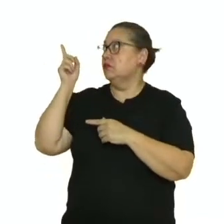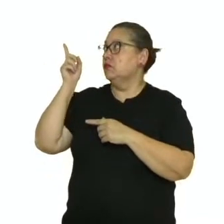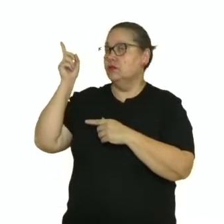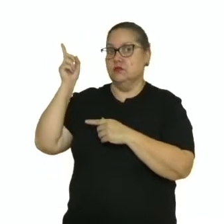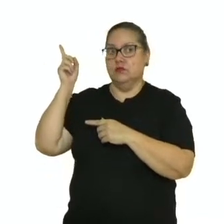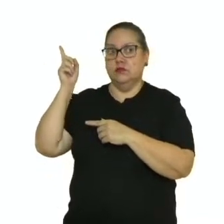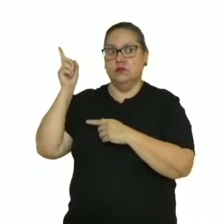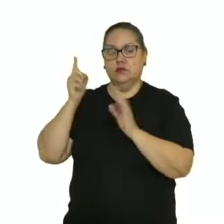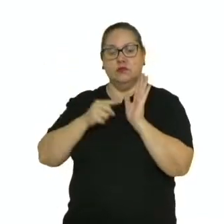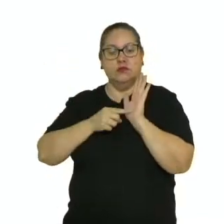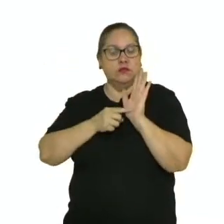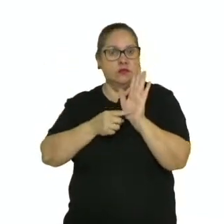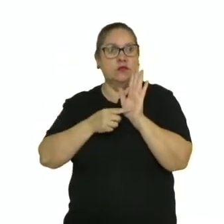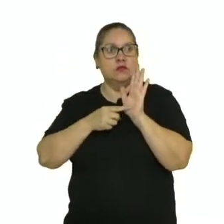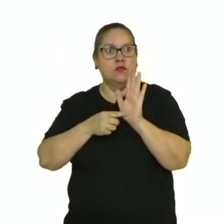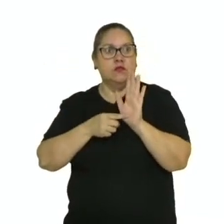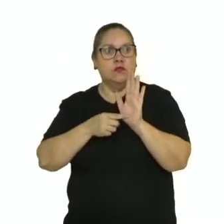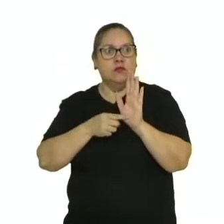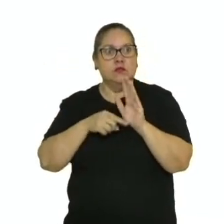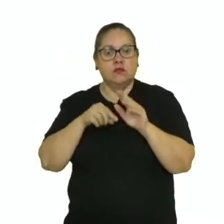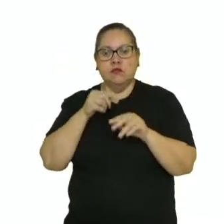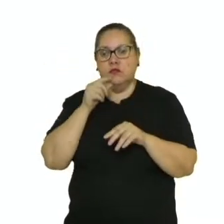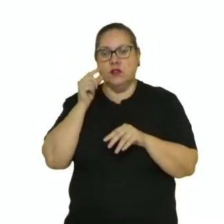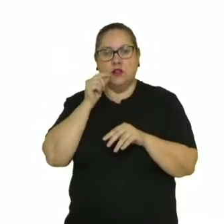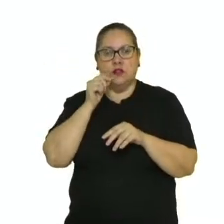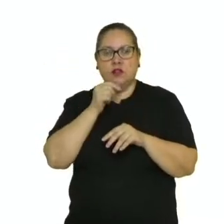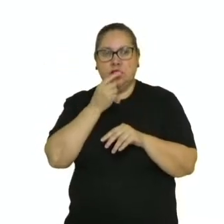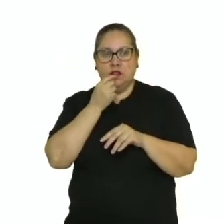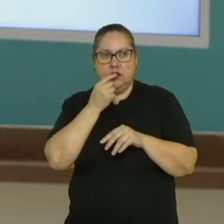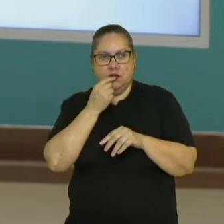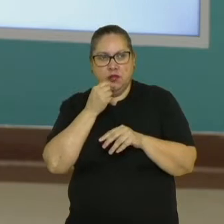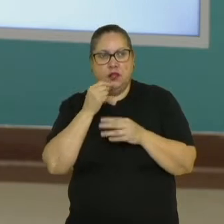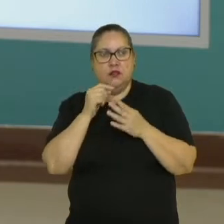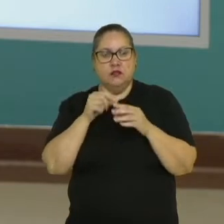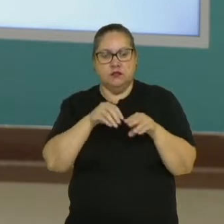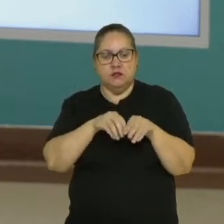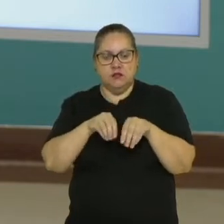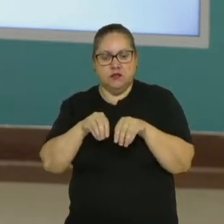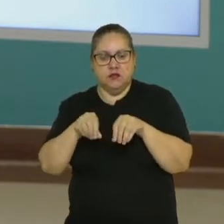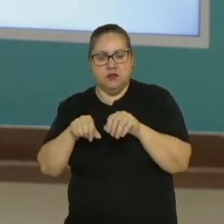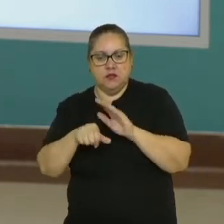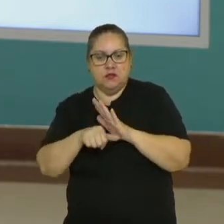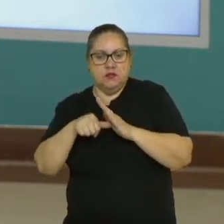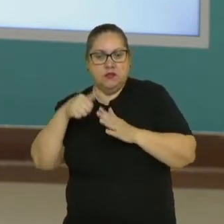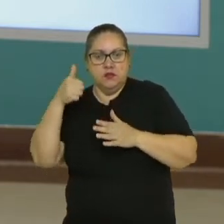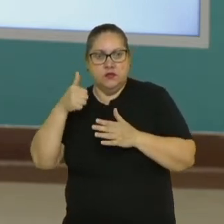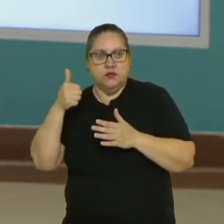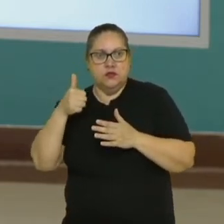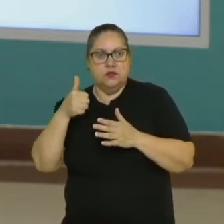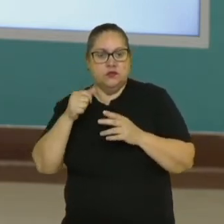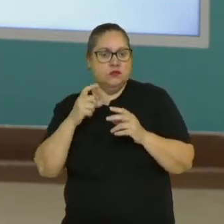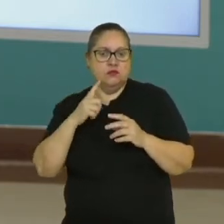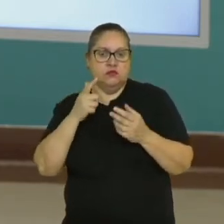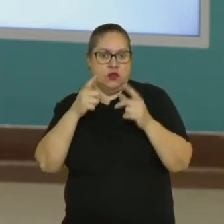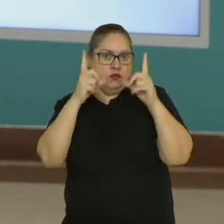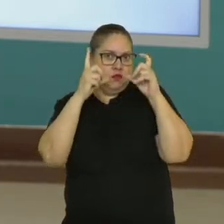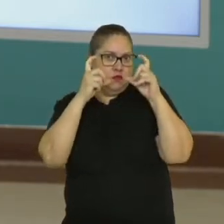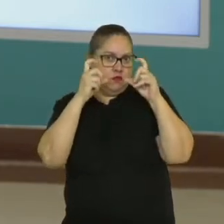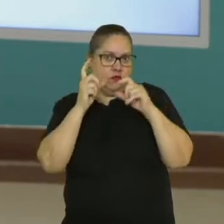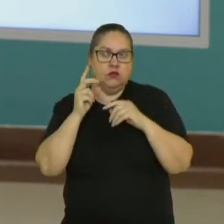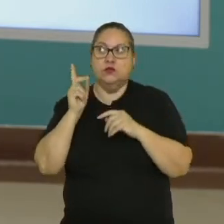uma representação da Terra primitiva. Lembrando que não existe um registro fotográfico como